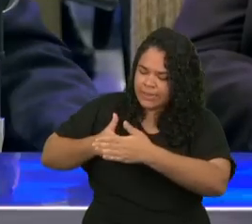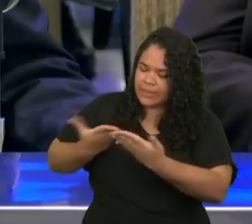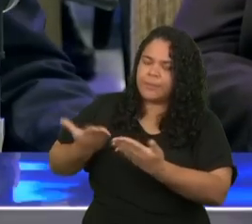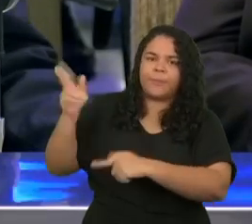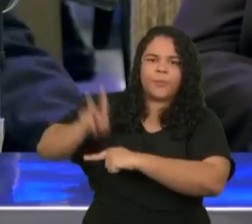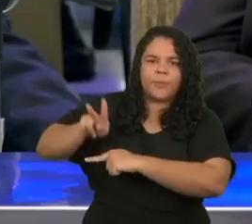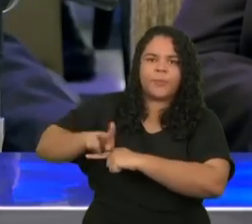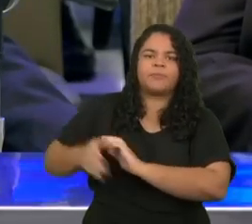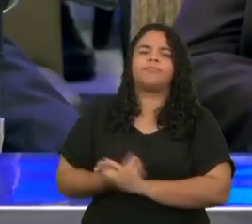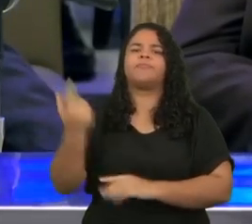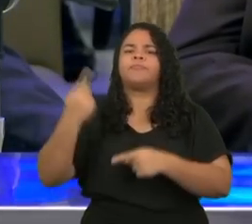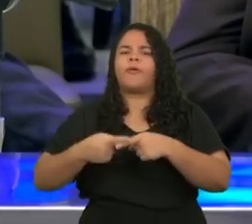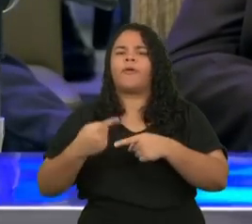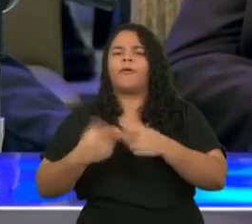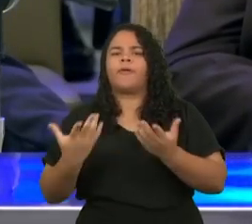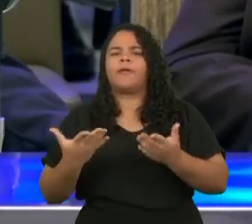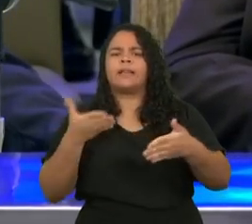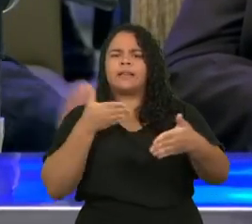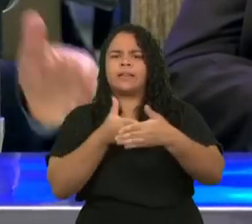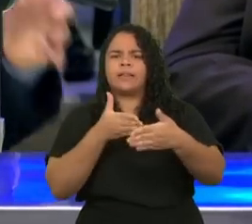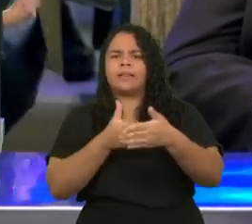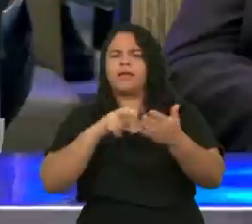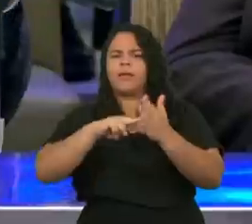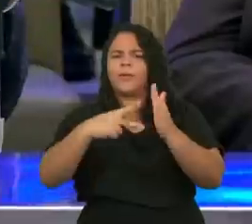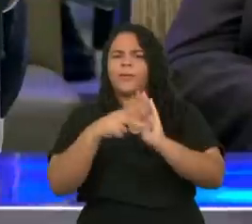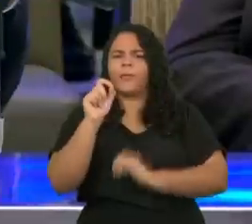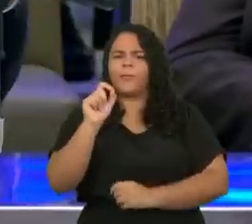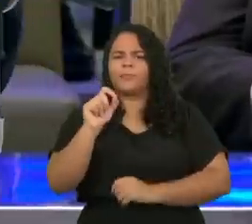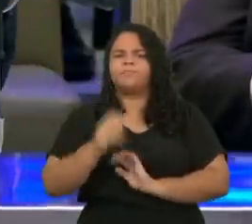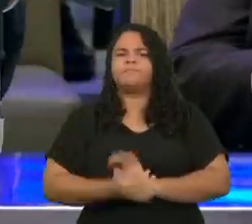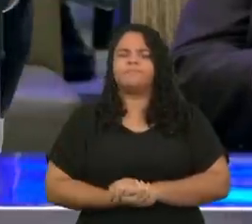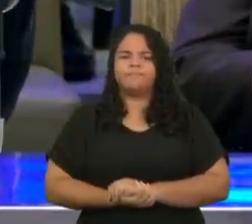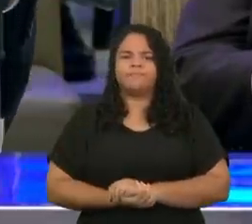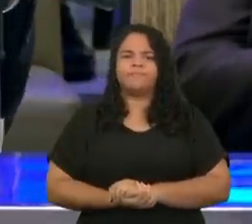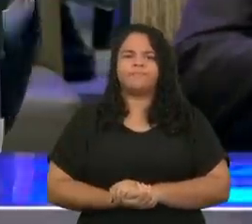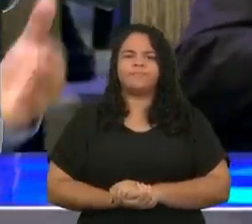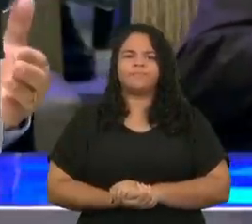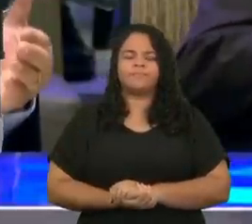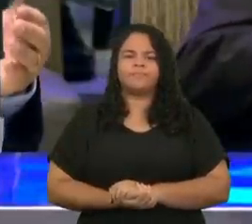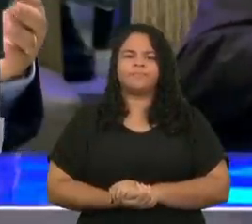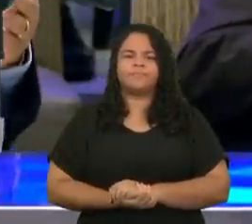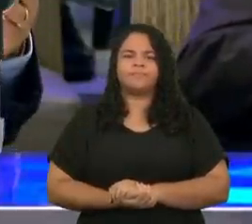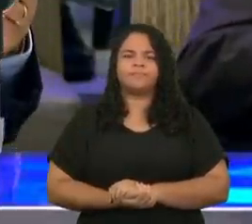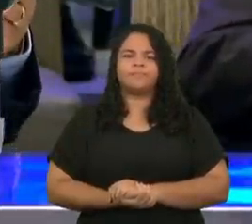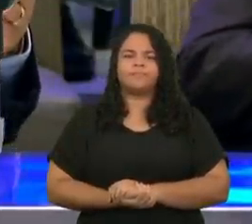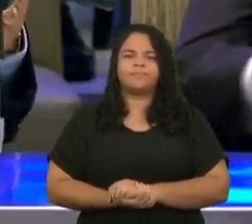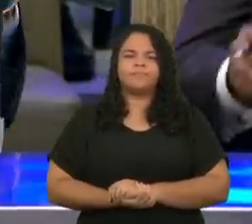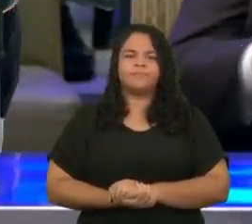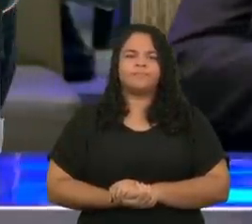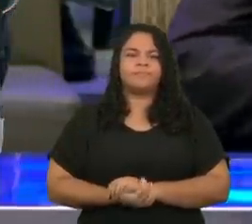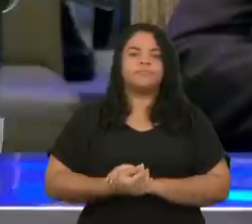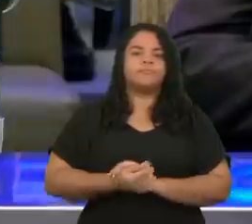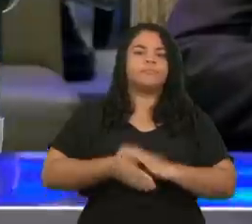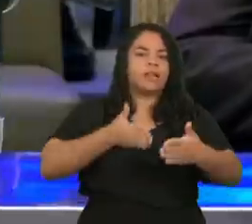os limites não só dá não só da Segurança não